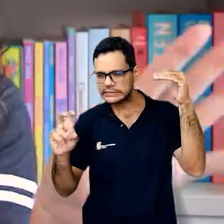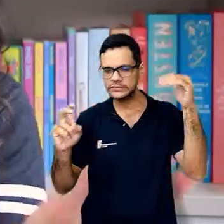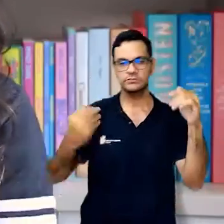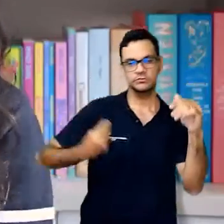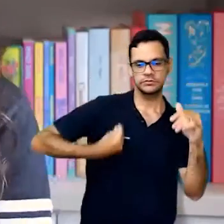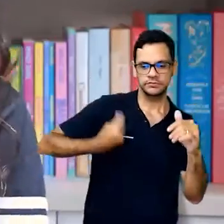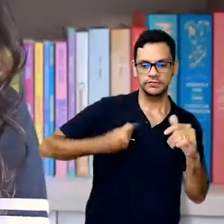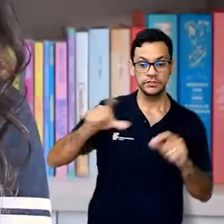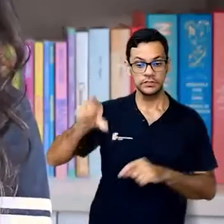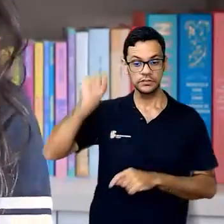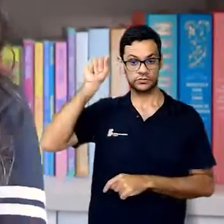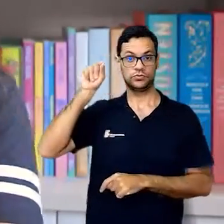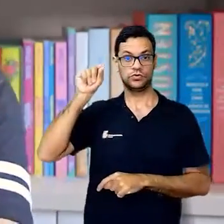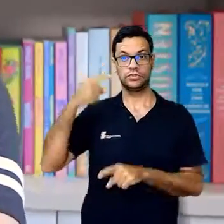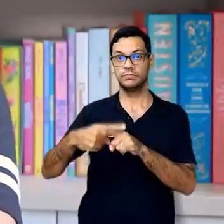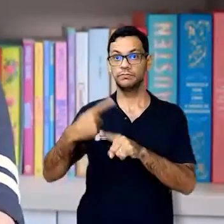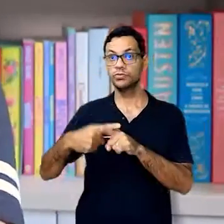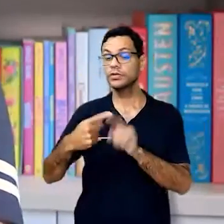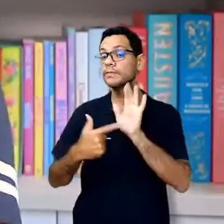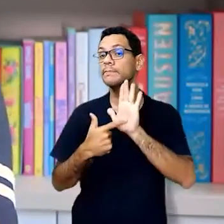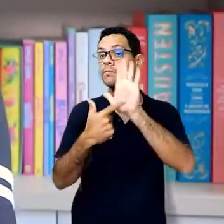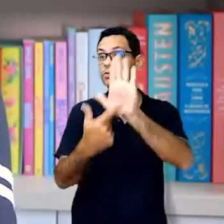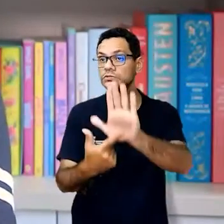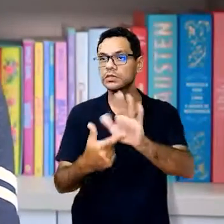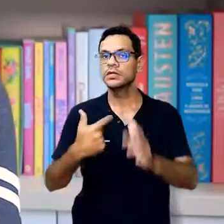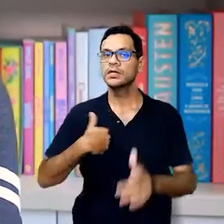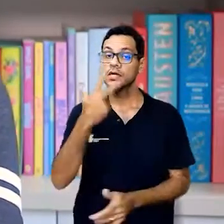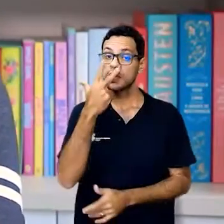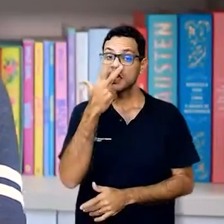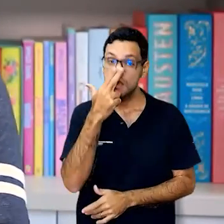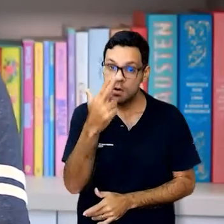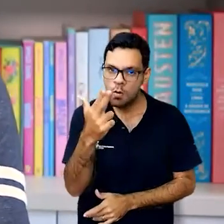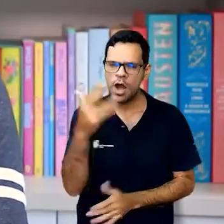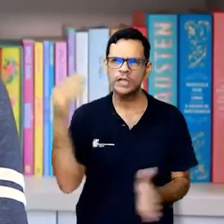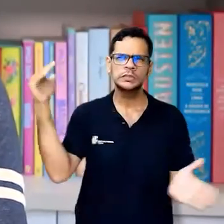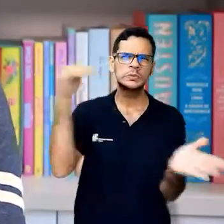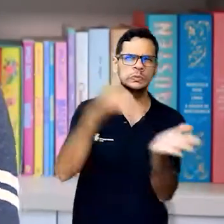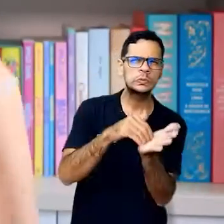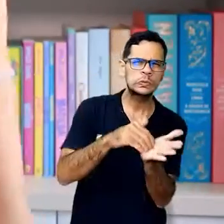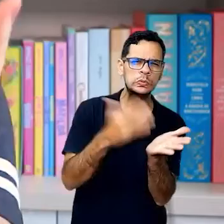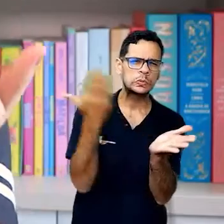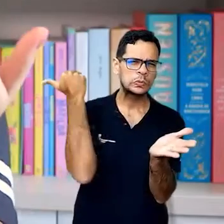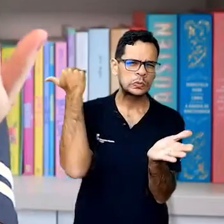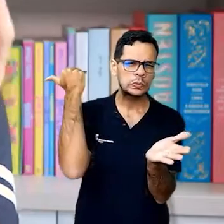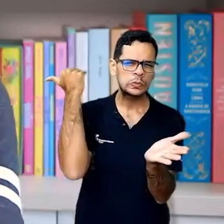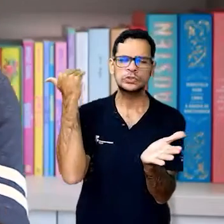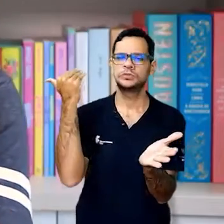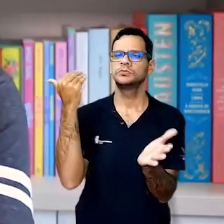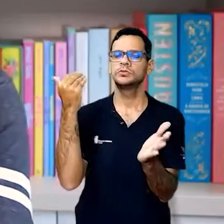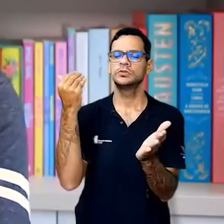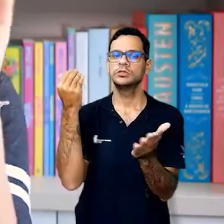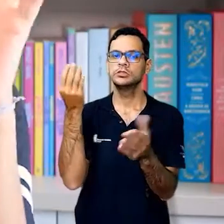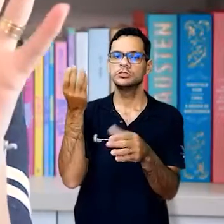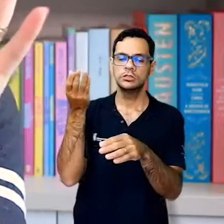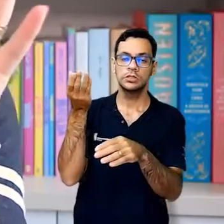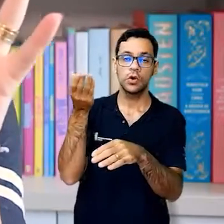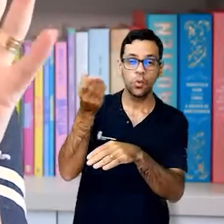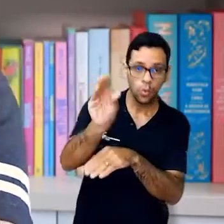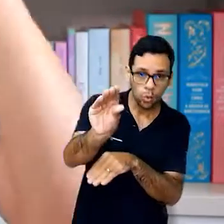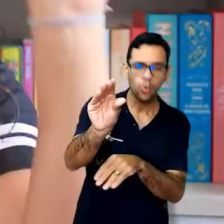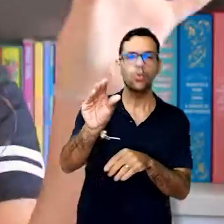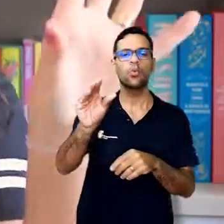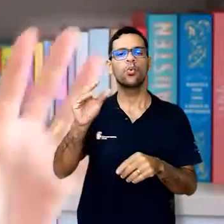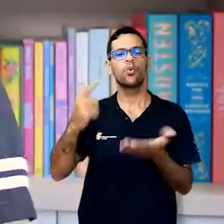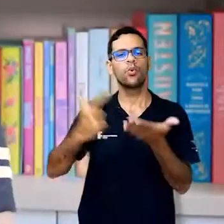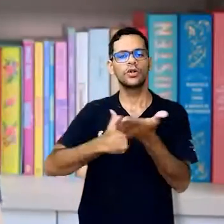top 3, vai, de favoritos da vida, então eu escolhi esse aqui pra mostrar nesse vídeo, porque eu acho que ele foi o último ou penúltimo que entrou,